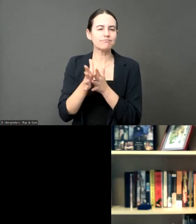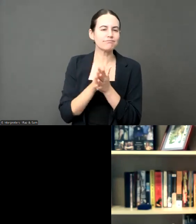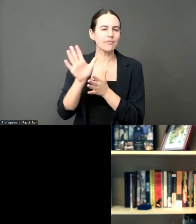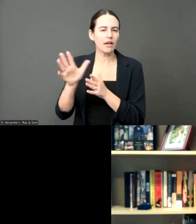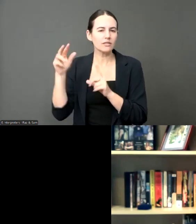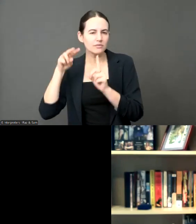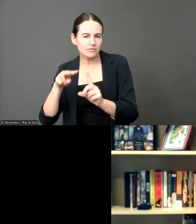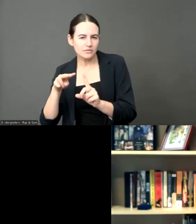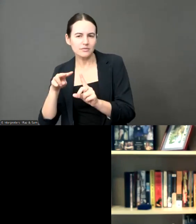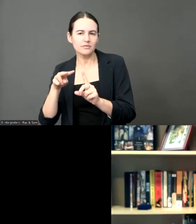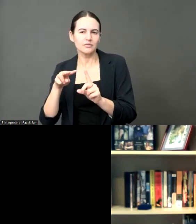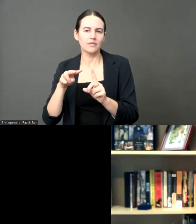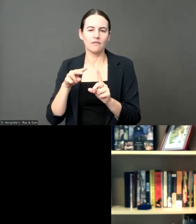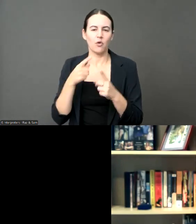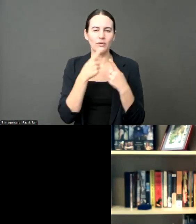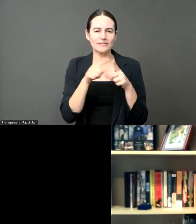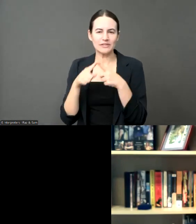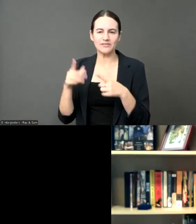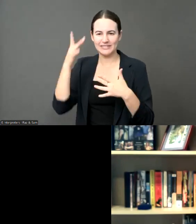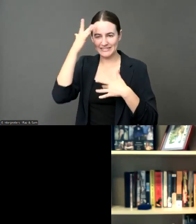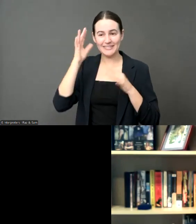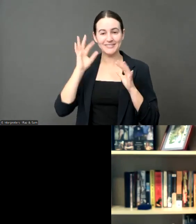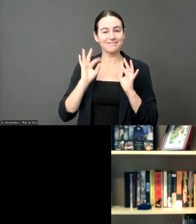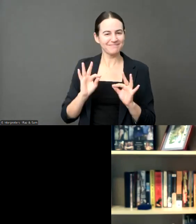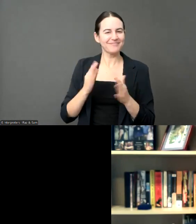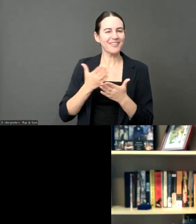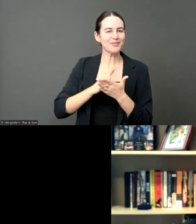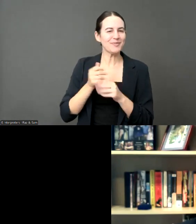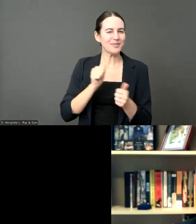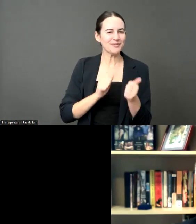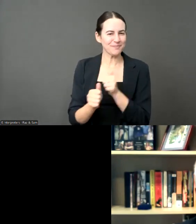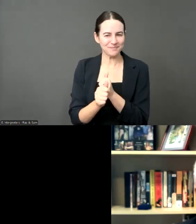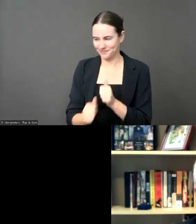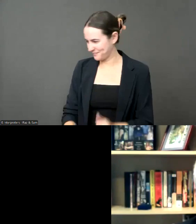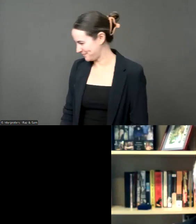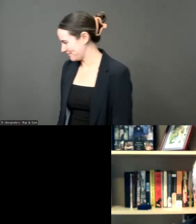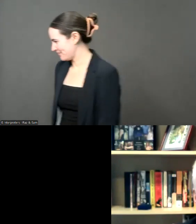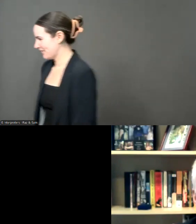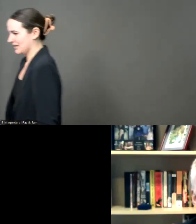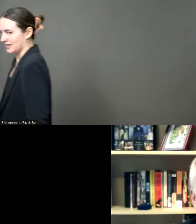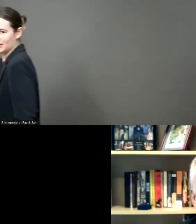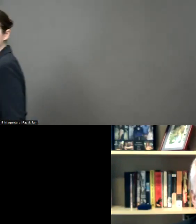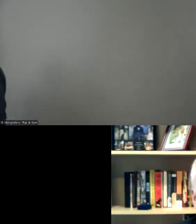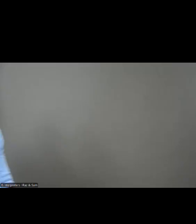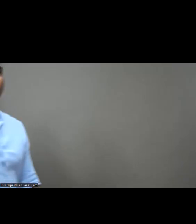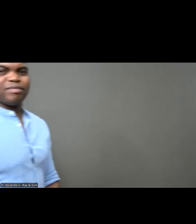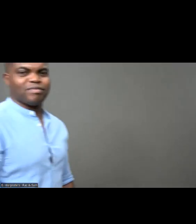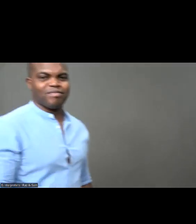que vai compartilhar conosco a sua mensagem, perspectivas para a eliminação de doenças